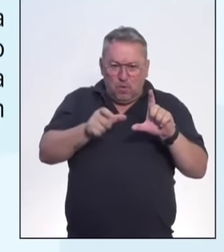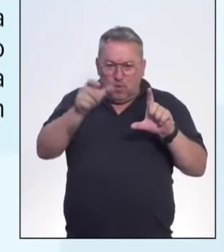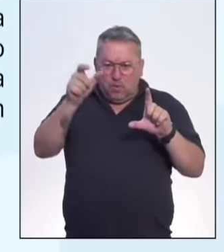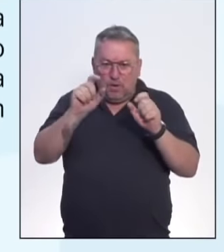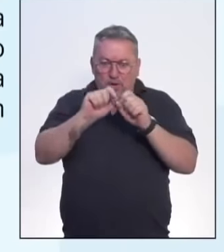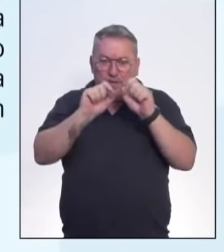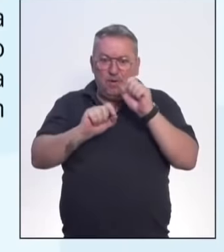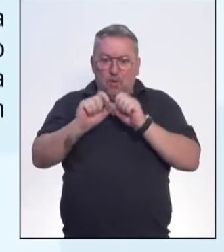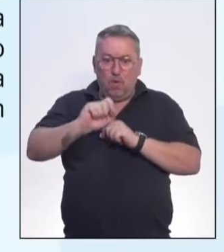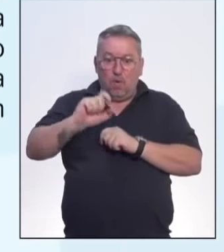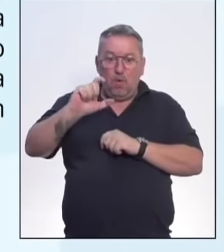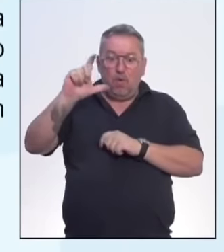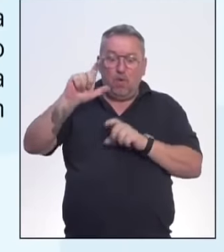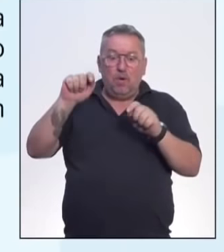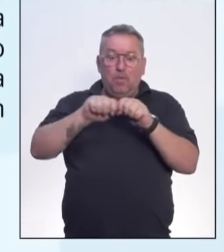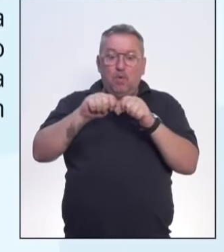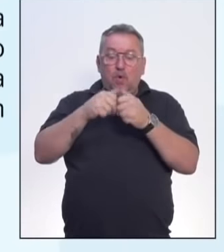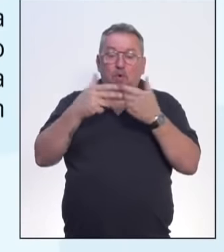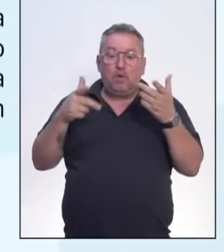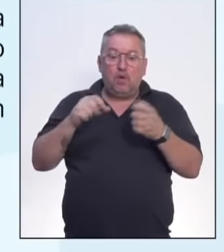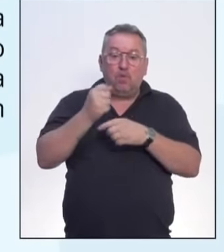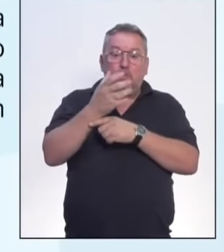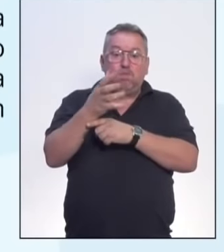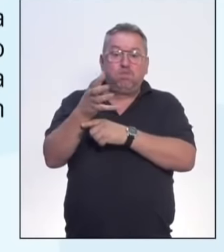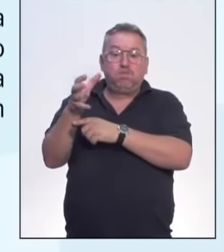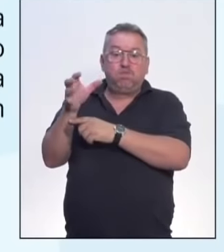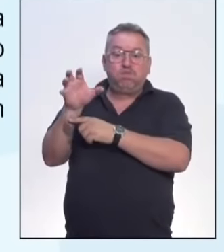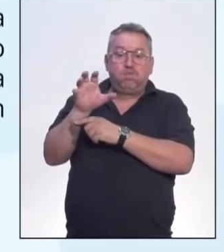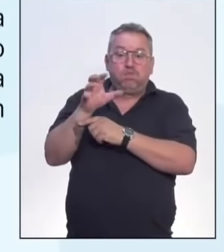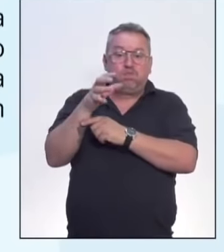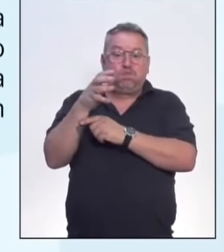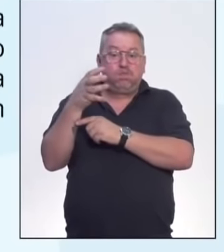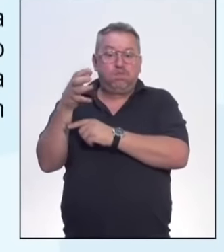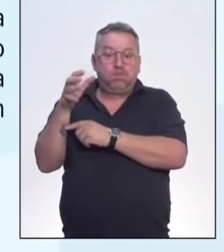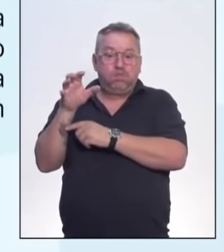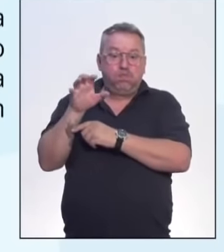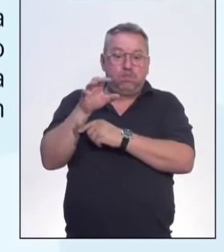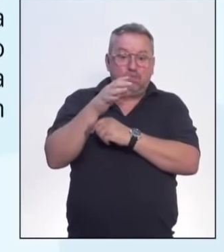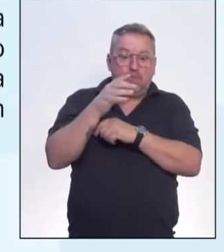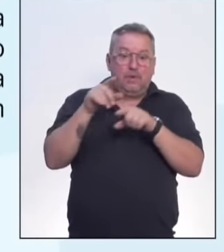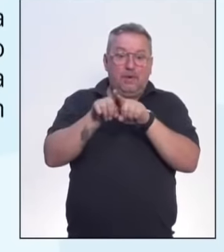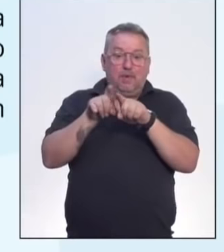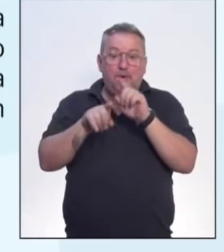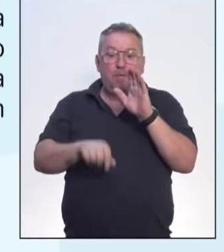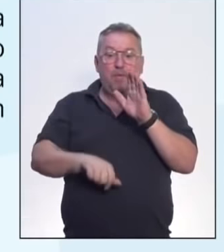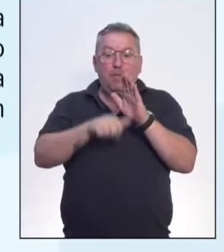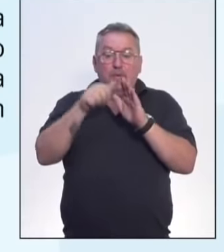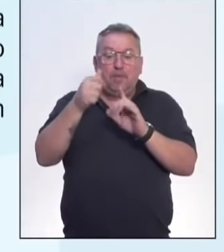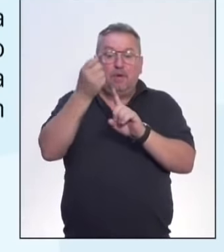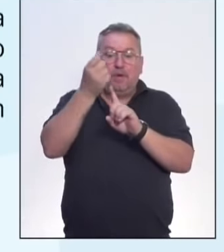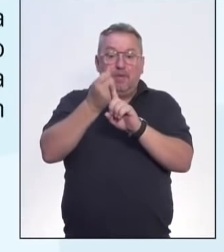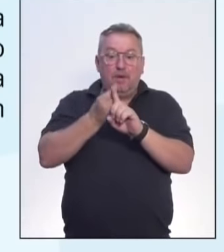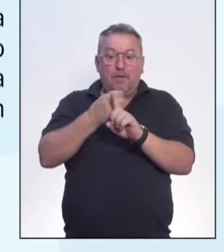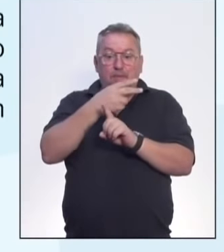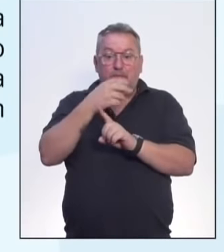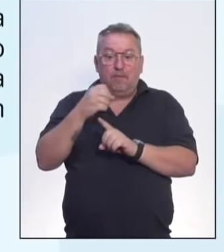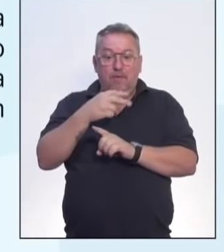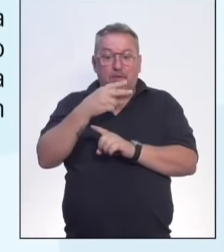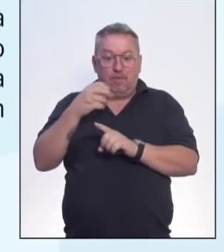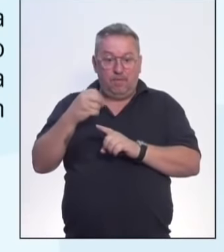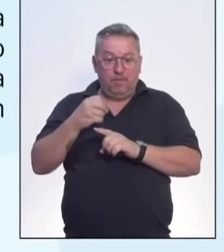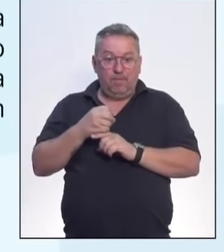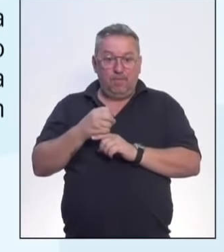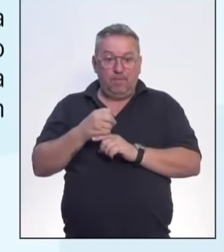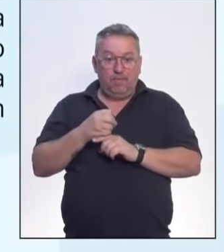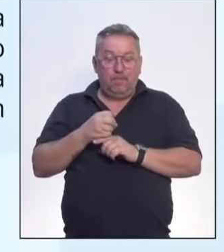o aumento na produção de ventiladores pela indústria Vento Forte no 1º semestre de